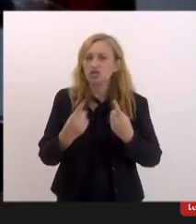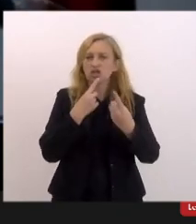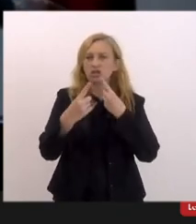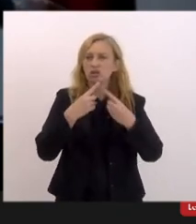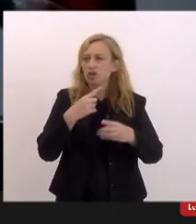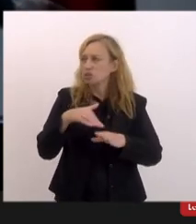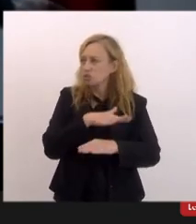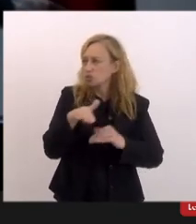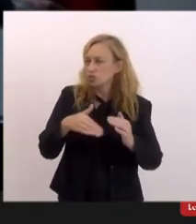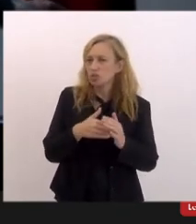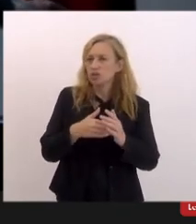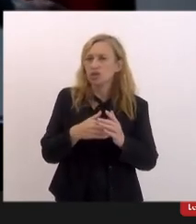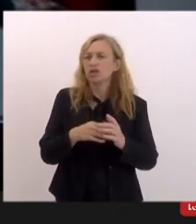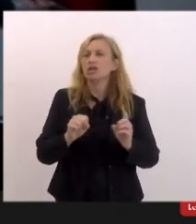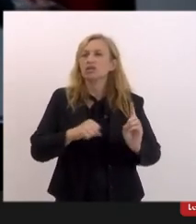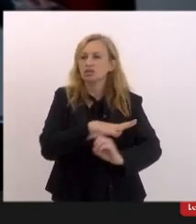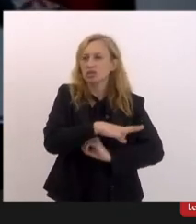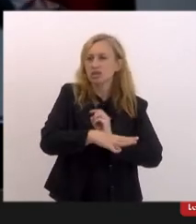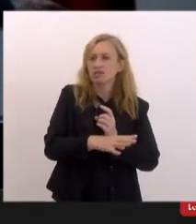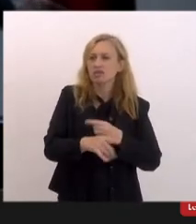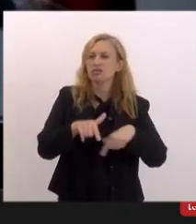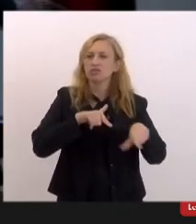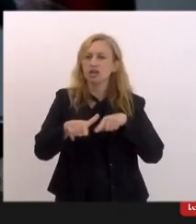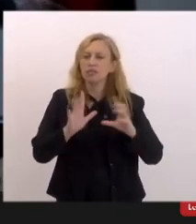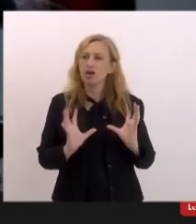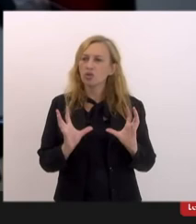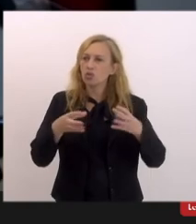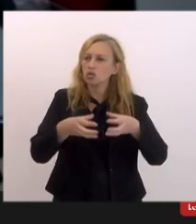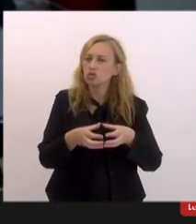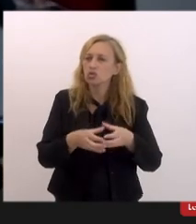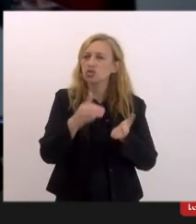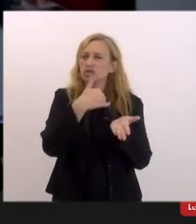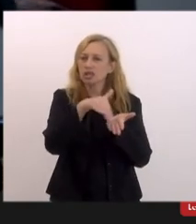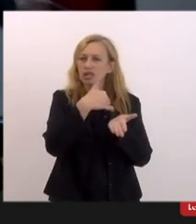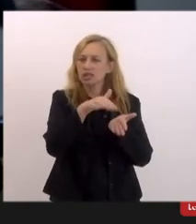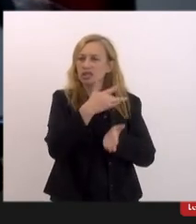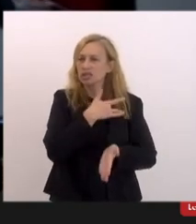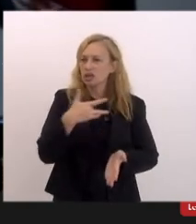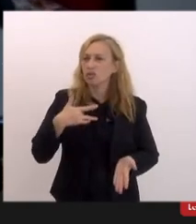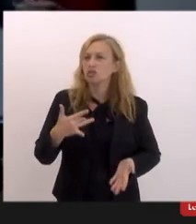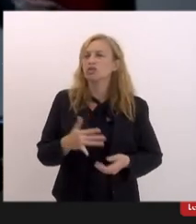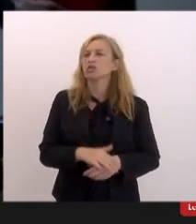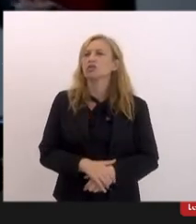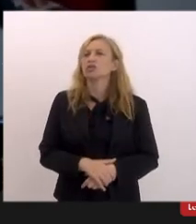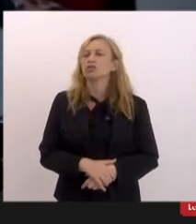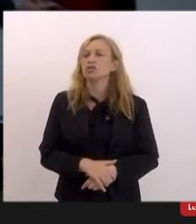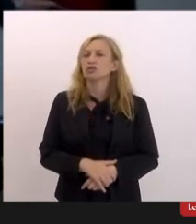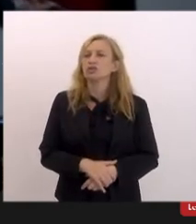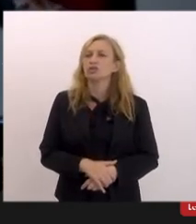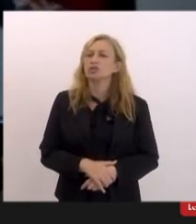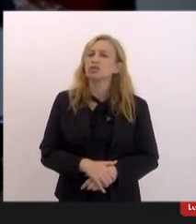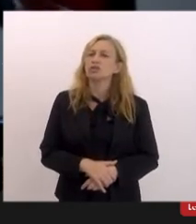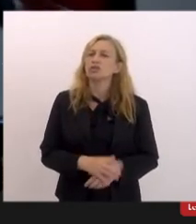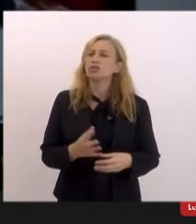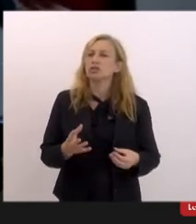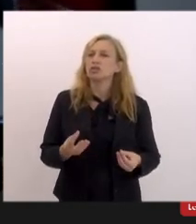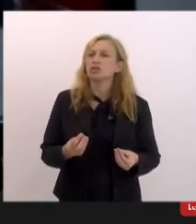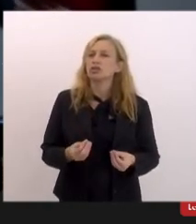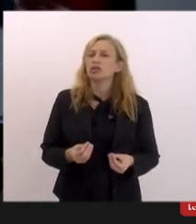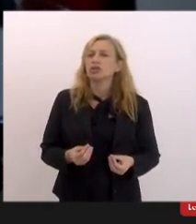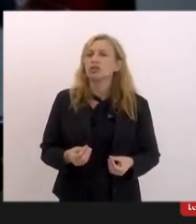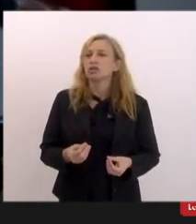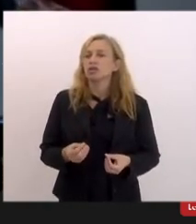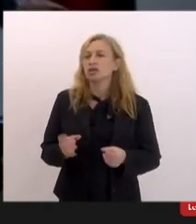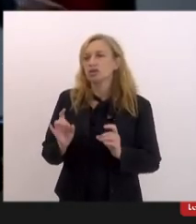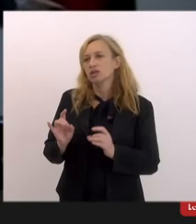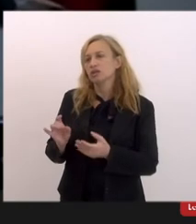a sociedade e fazendo um trabalho conjunto com a Secretaria de Saúde, que é o que nos dá conforto, porque são especialistas